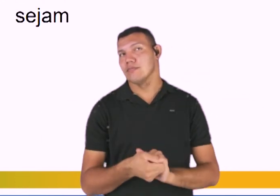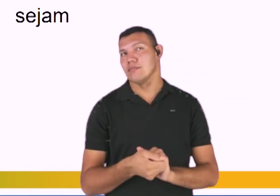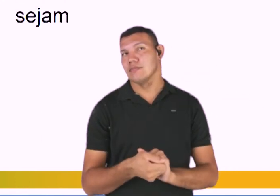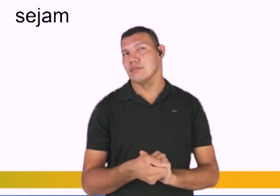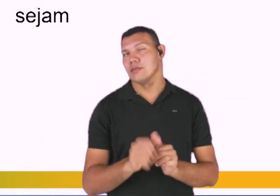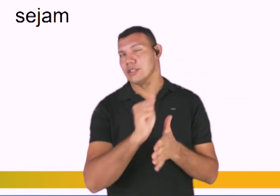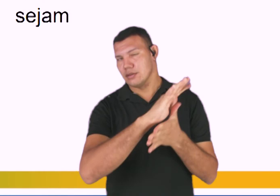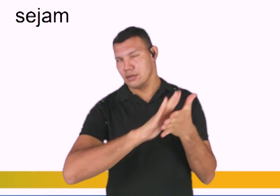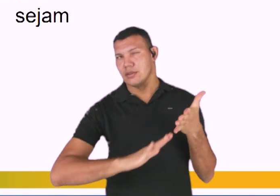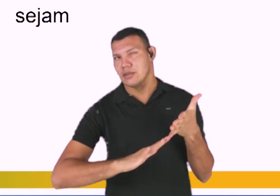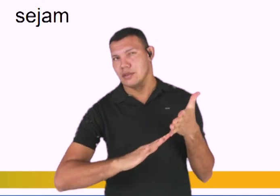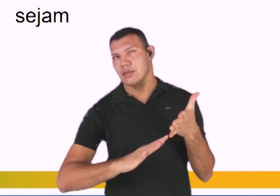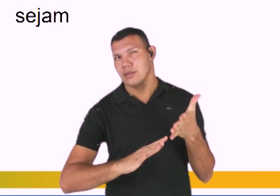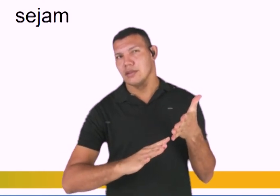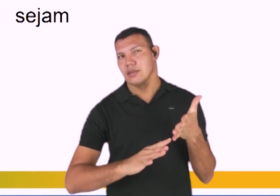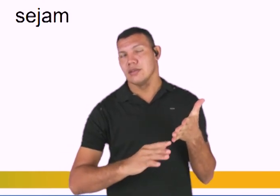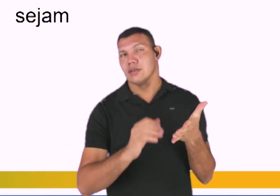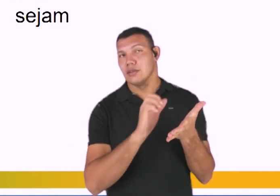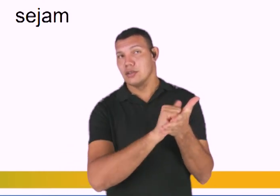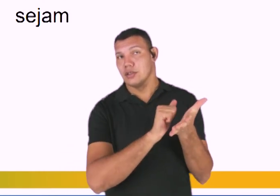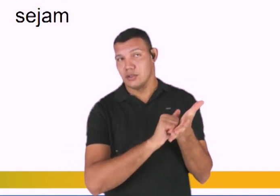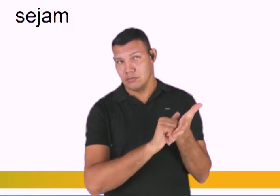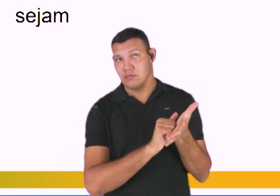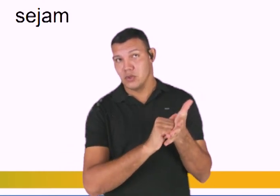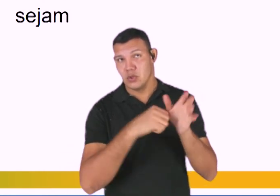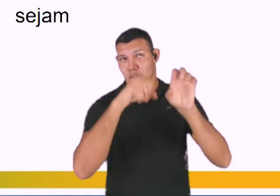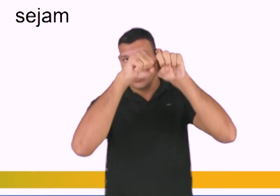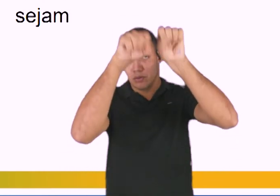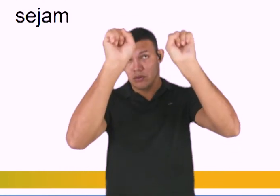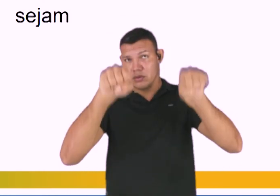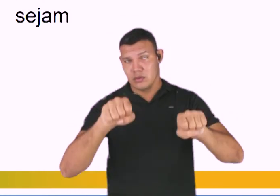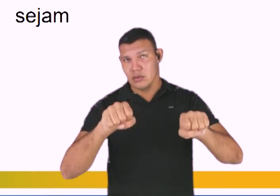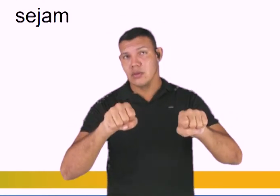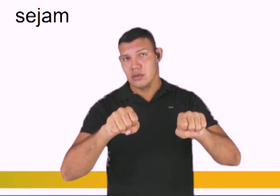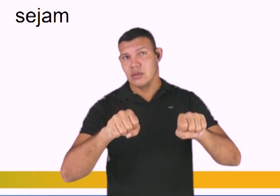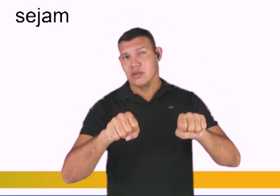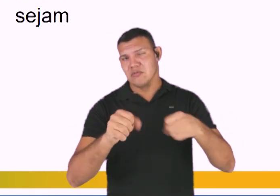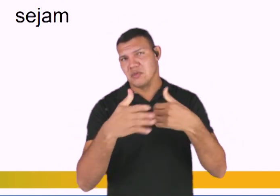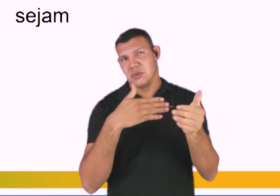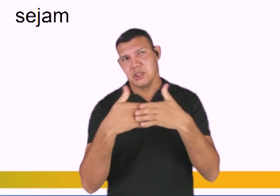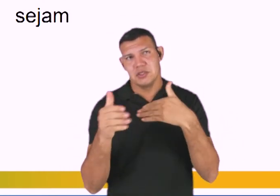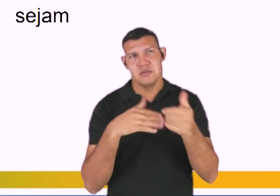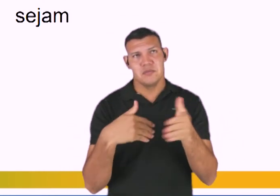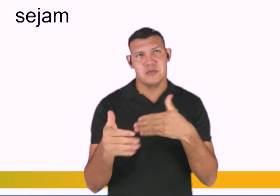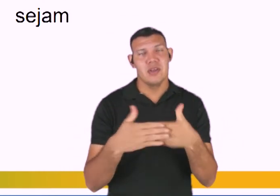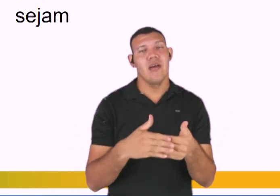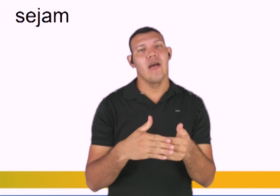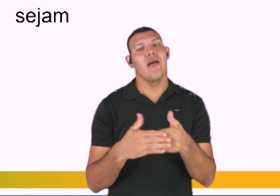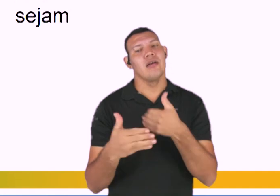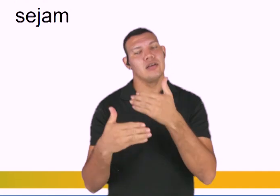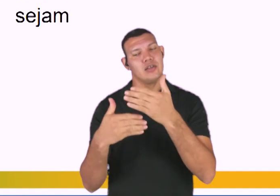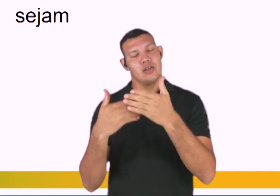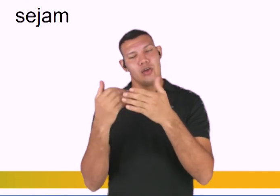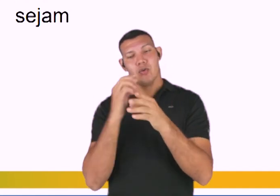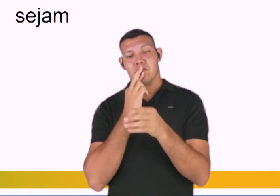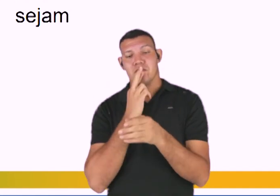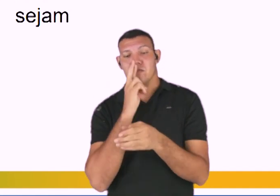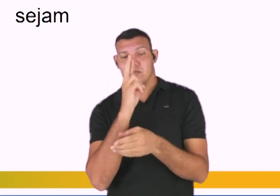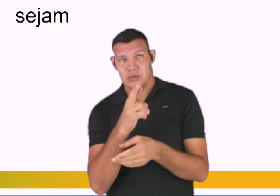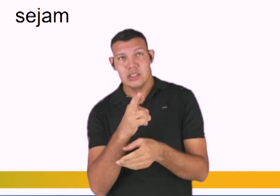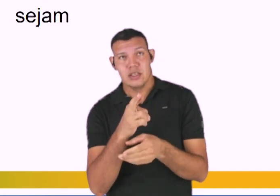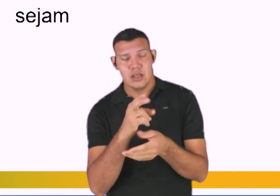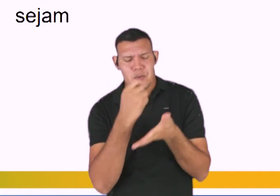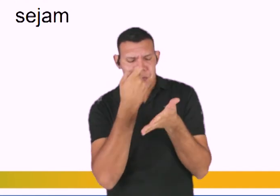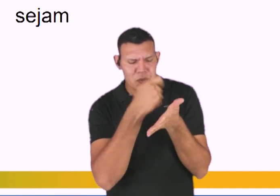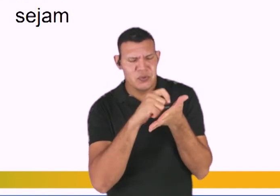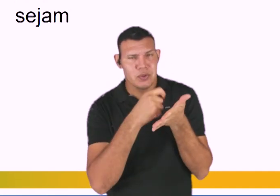essa atividade, dado dois sistemas quaisquer, quando você desenvolve um sistema ou